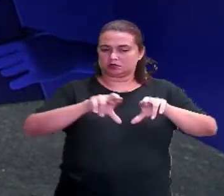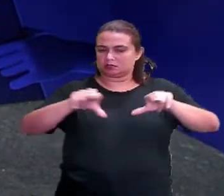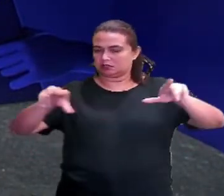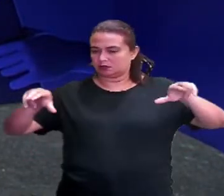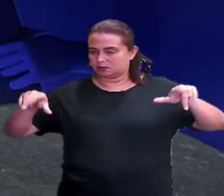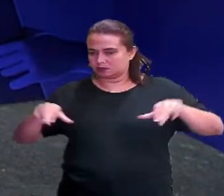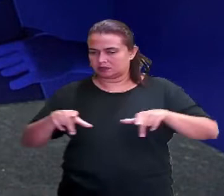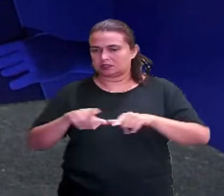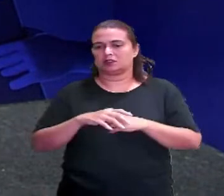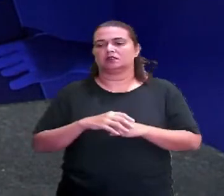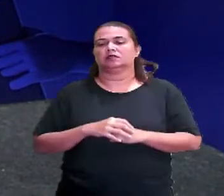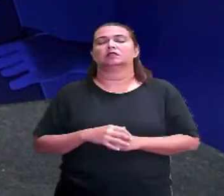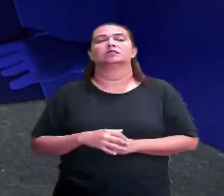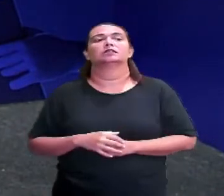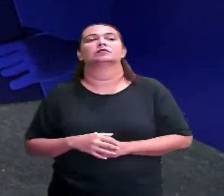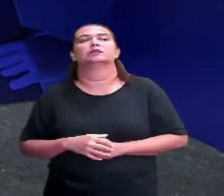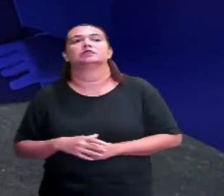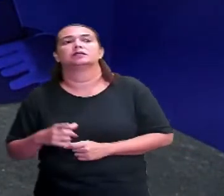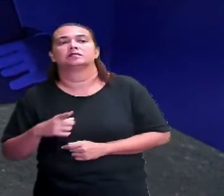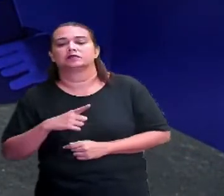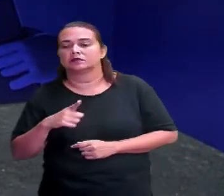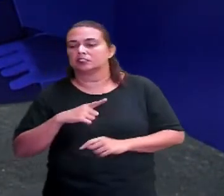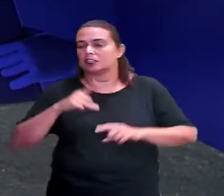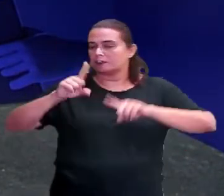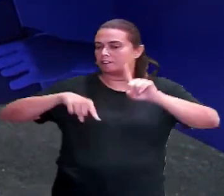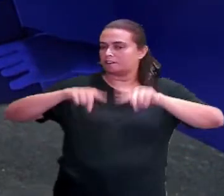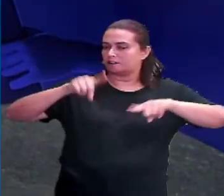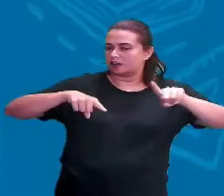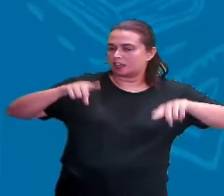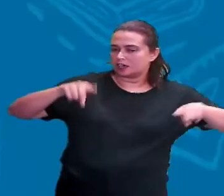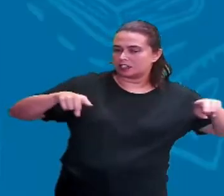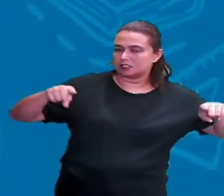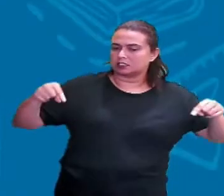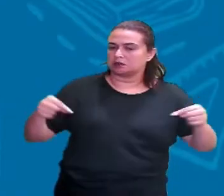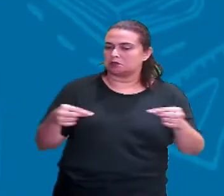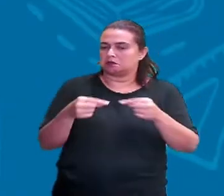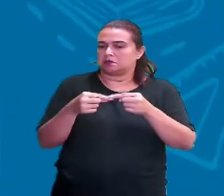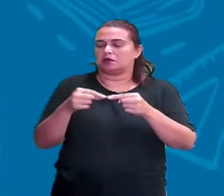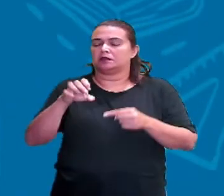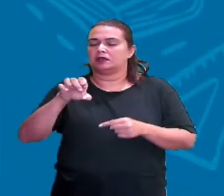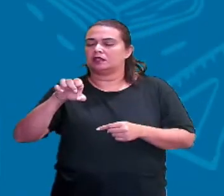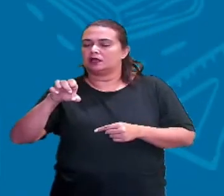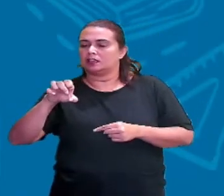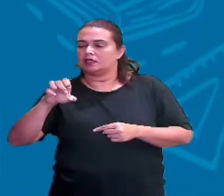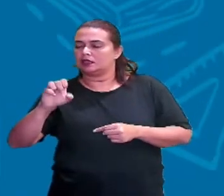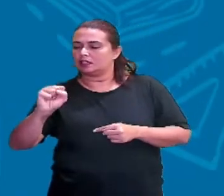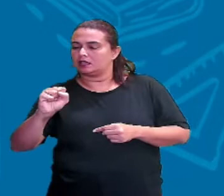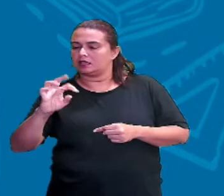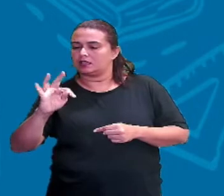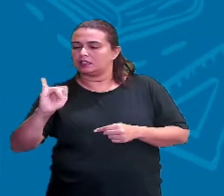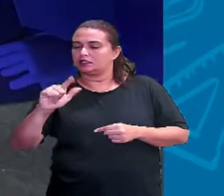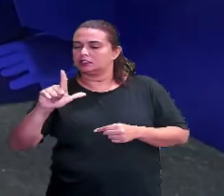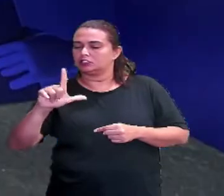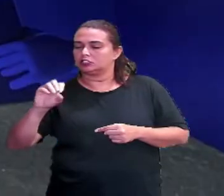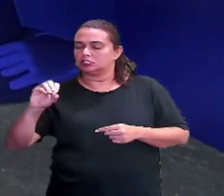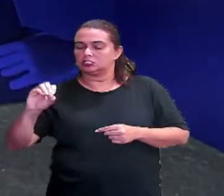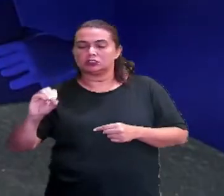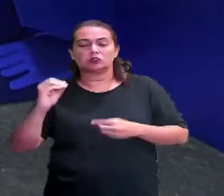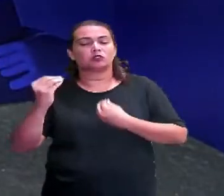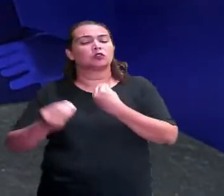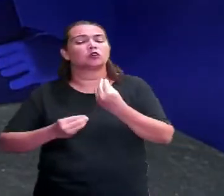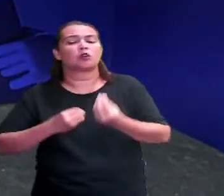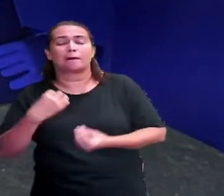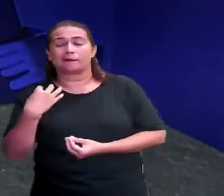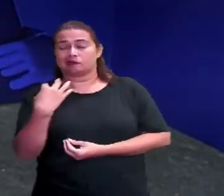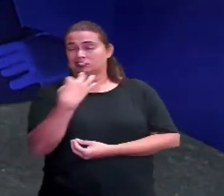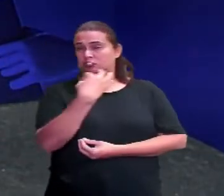Vamos aqui adiante. Variedade estilística, que tem a ver com o estilo, né? Com a maneira mais rebuscada, mais elaborada,